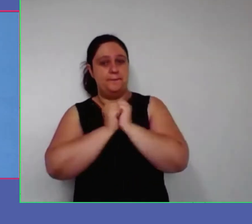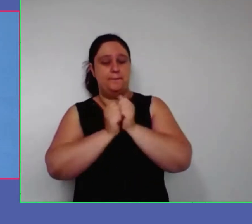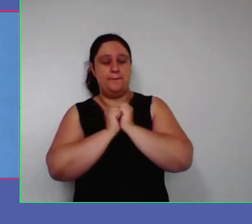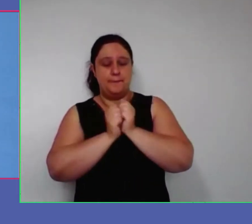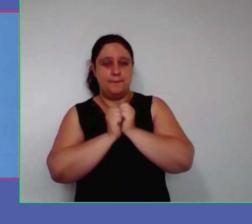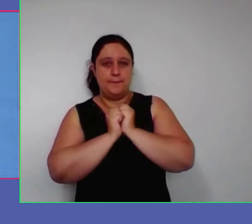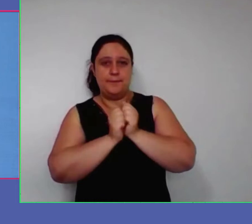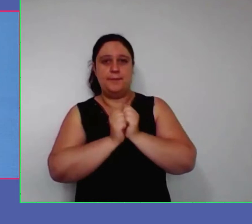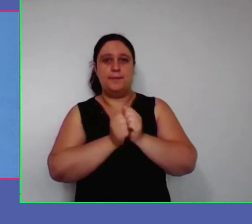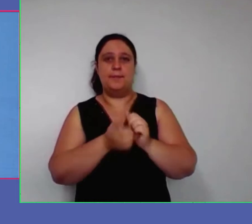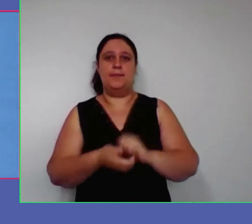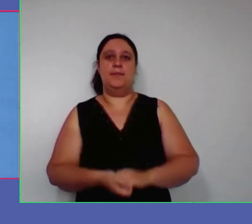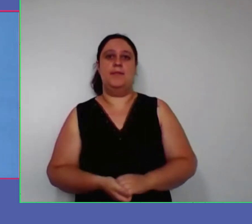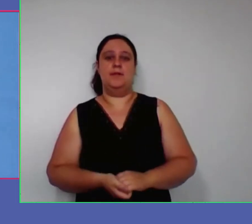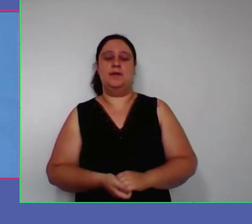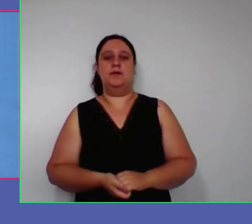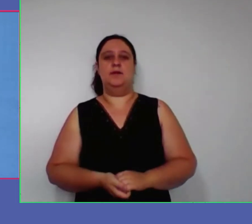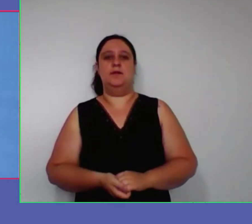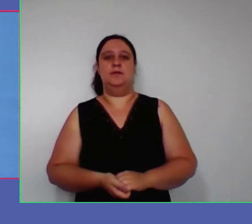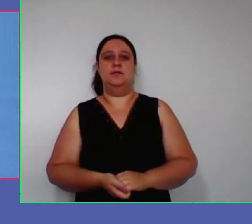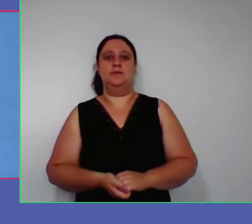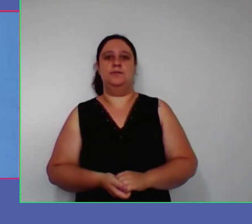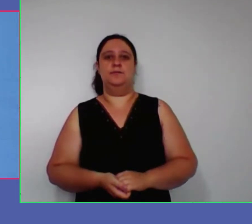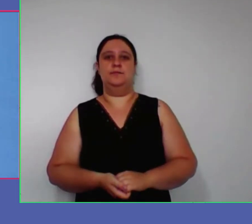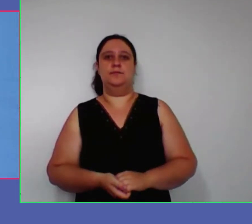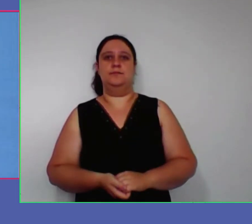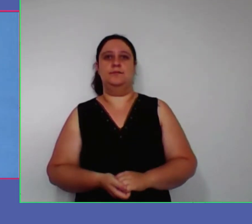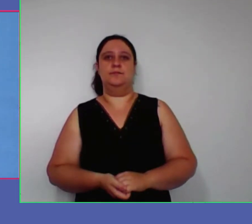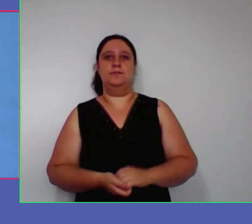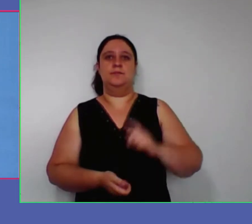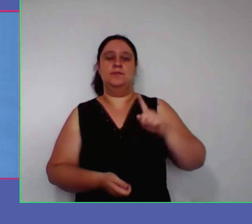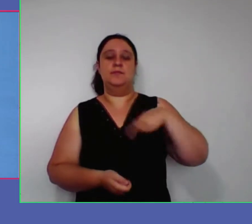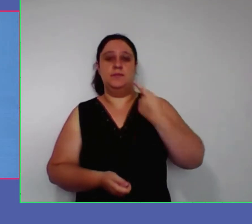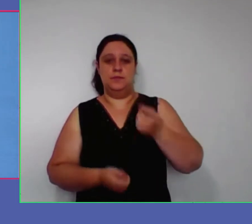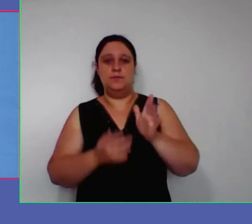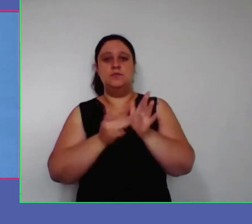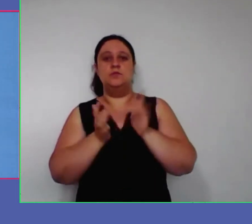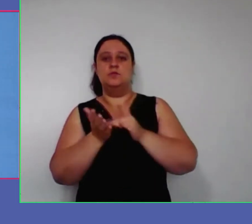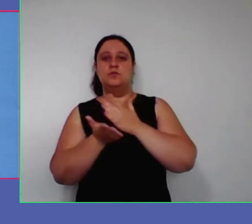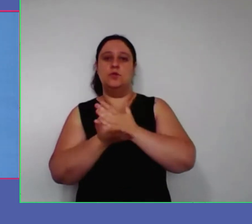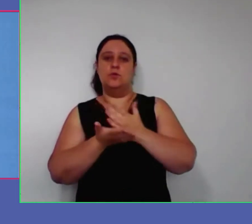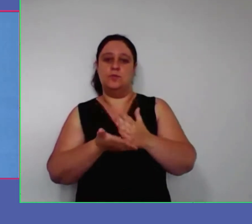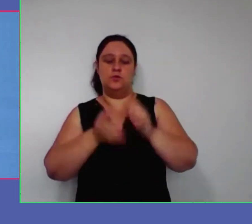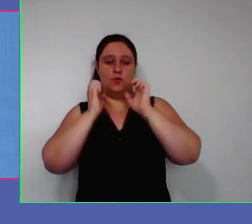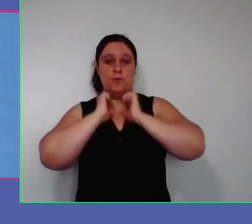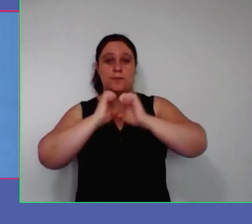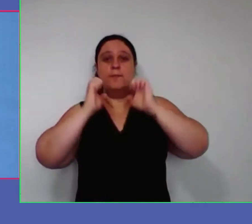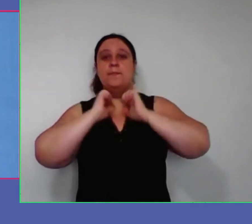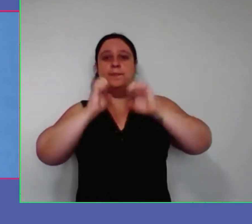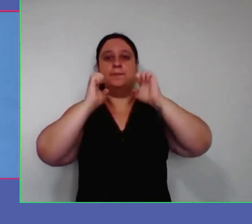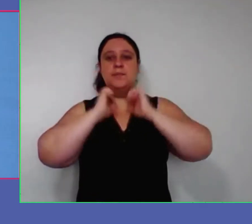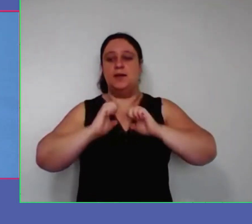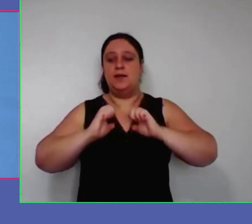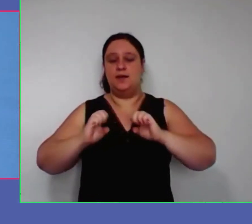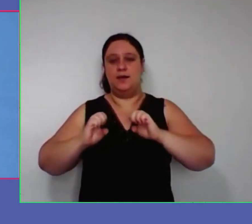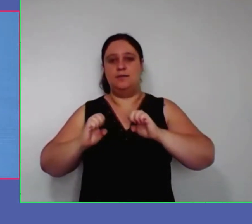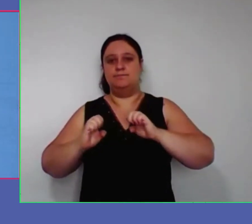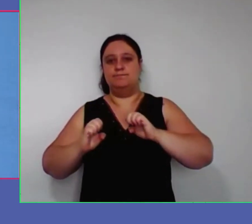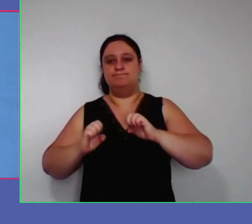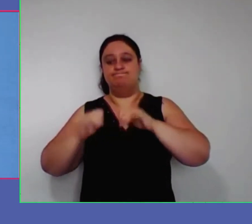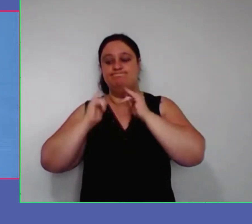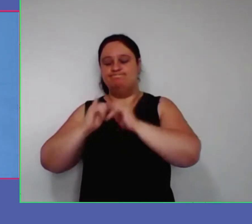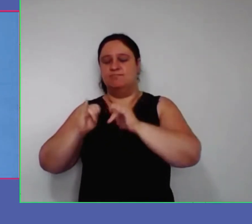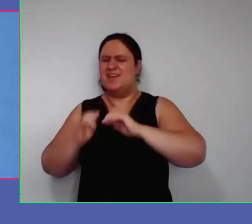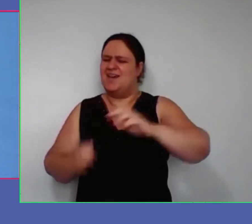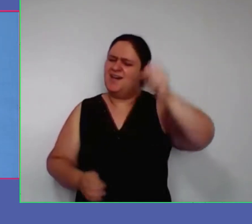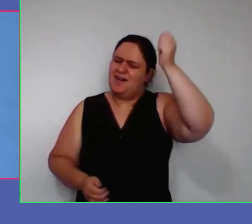mar da Galileia. Daí por diante passou Jesus a pregar e a dizer: arrependei-vos, porque